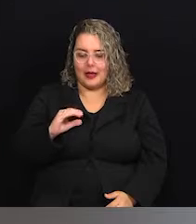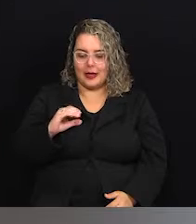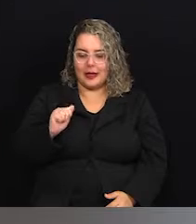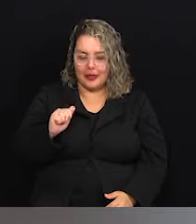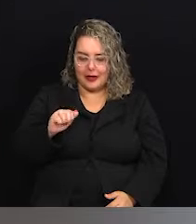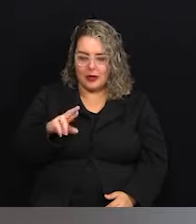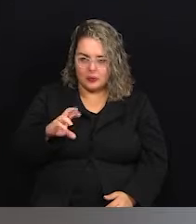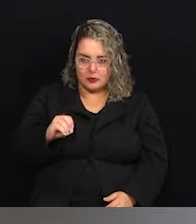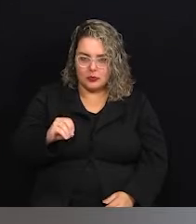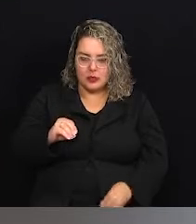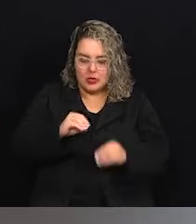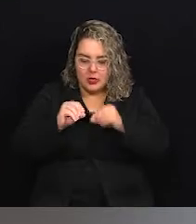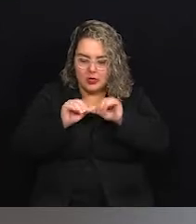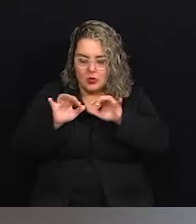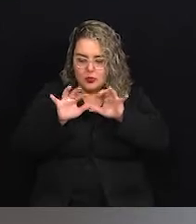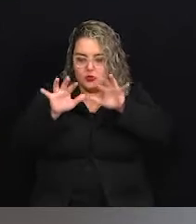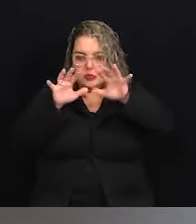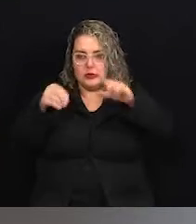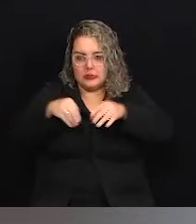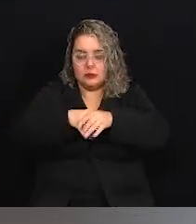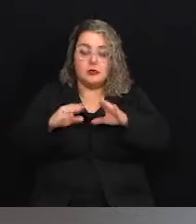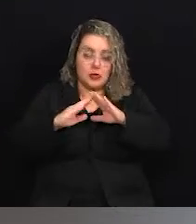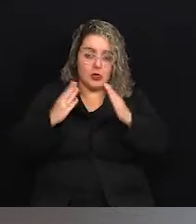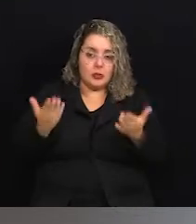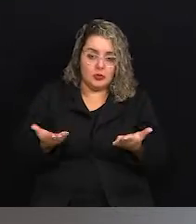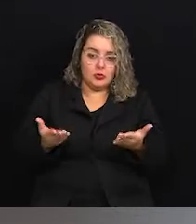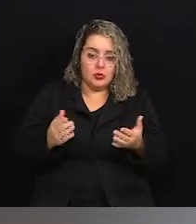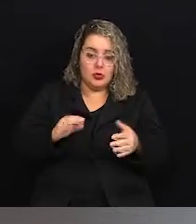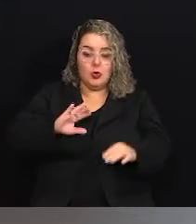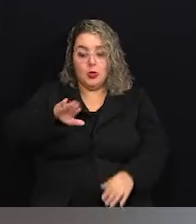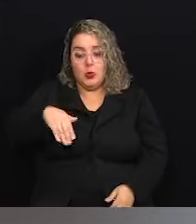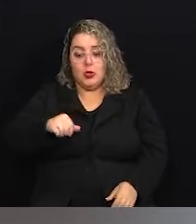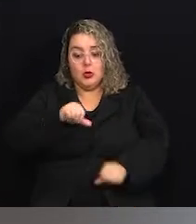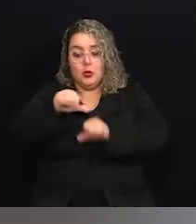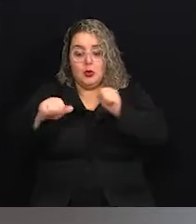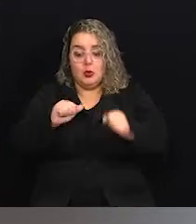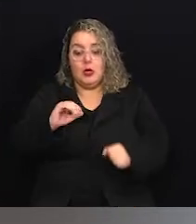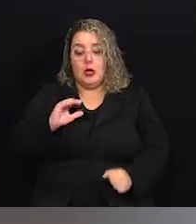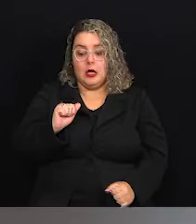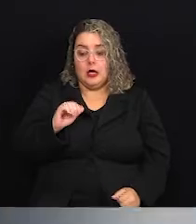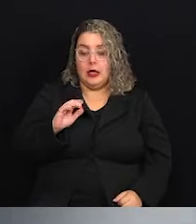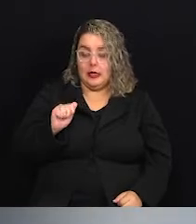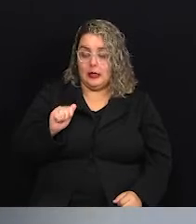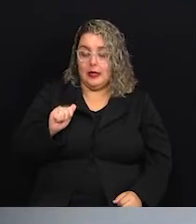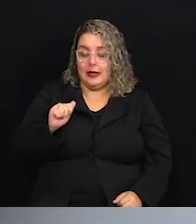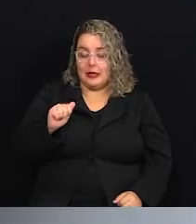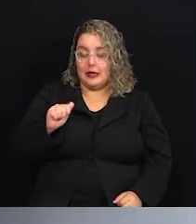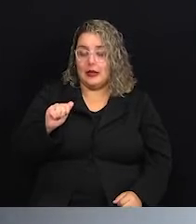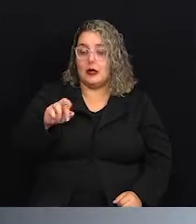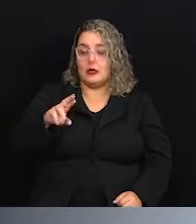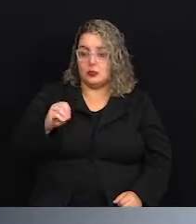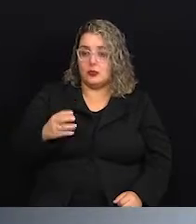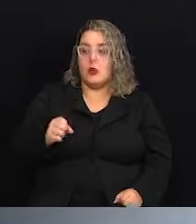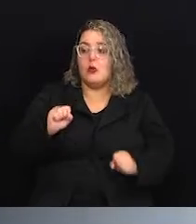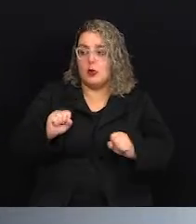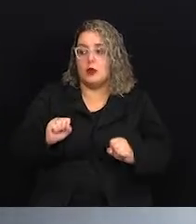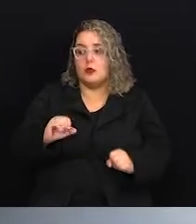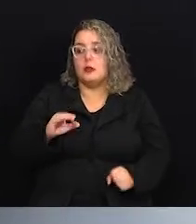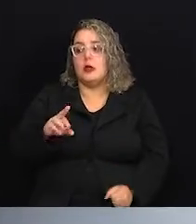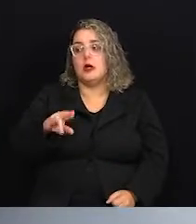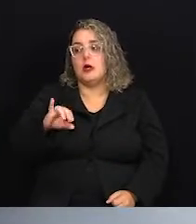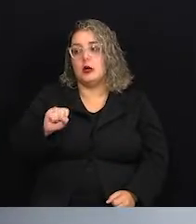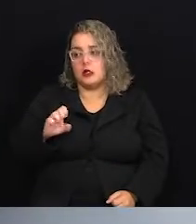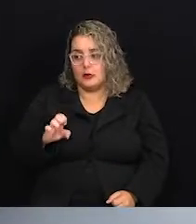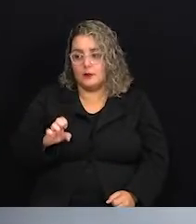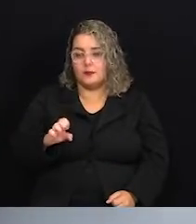está dentro da poeira da casa. Então, quando muda a quantidade de ácaro também, isso pode provocar uma